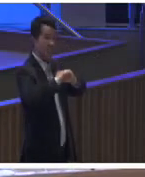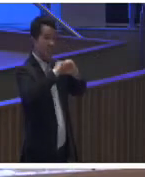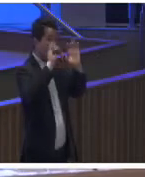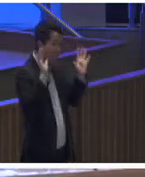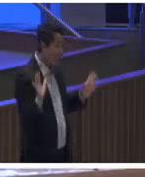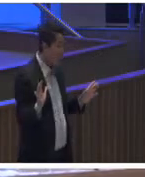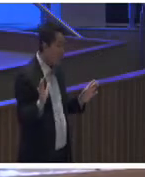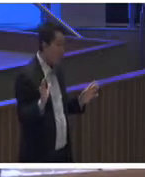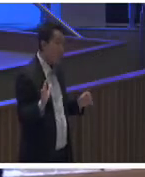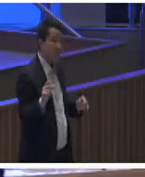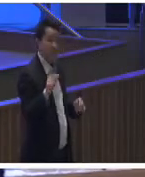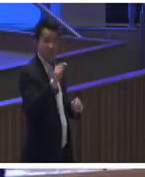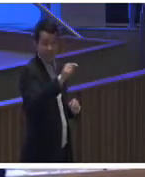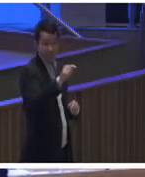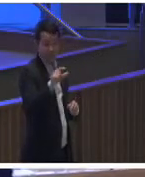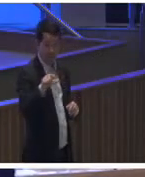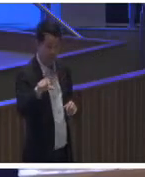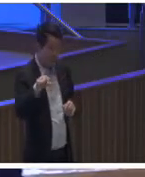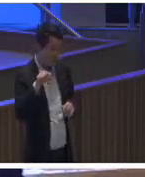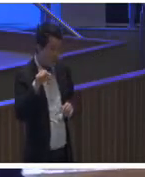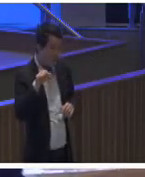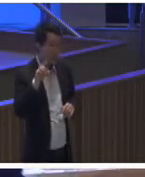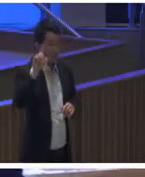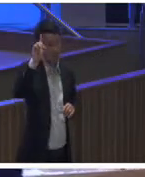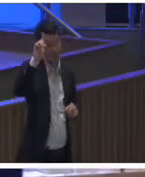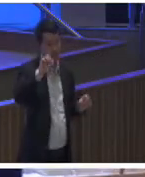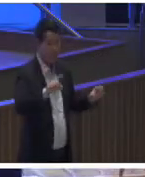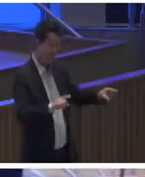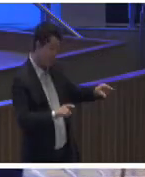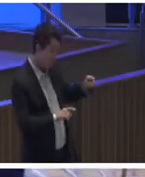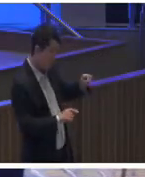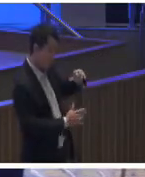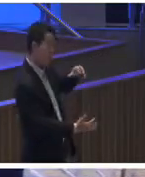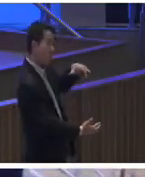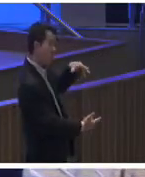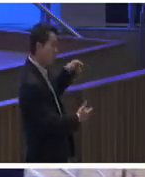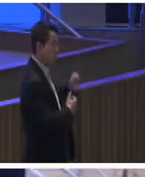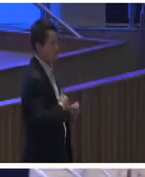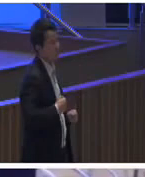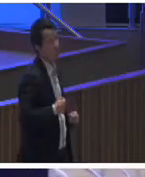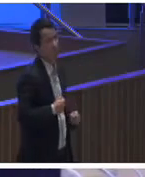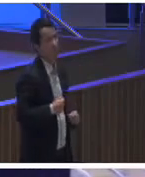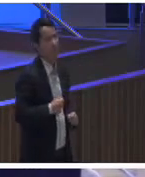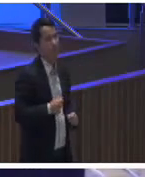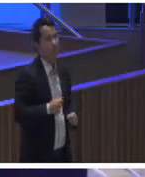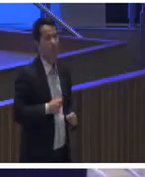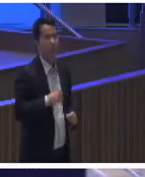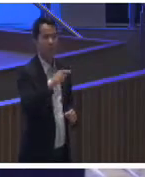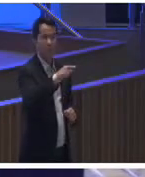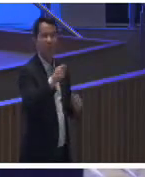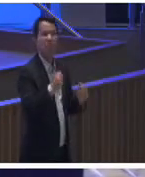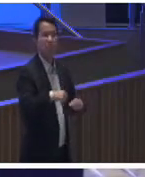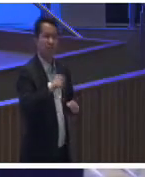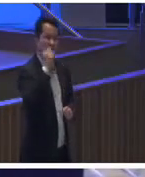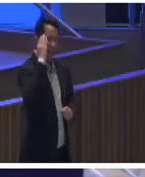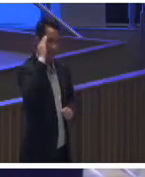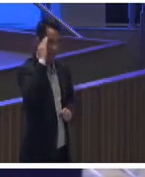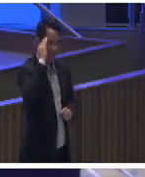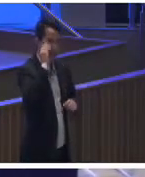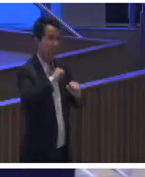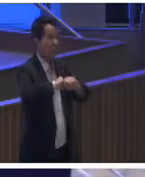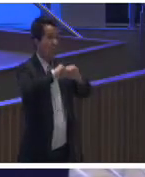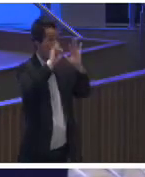de você não escolher os ditames de Deus tem consequências para a sua vida, e você não faz parte desse corpo, dessa